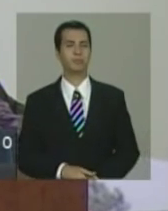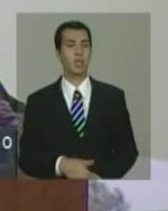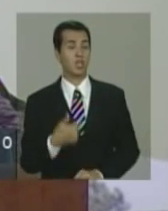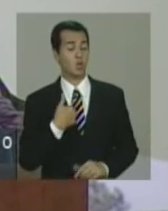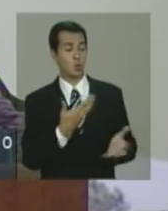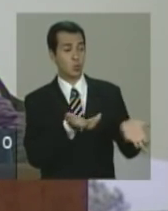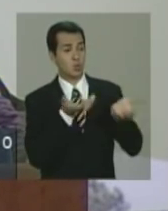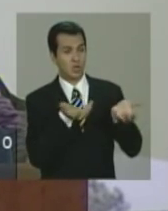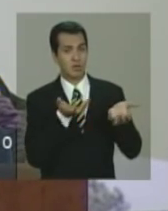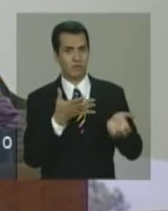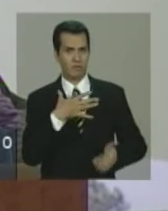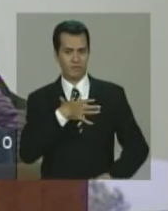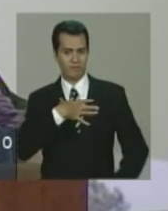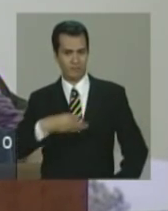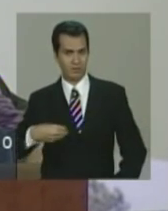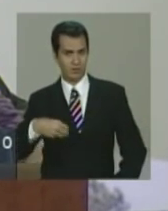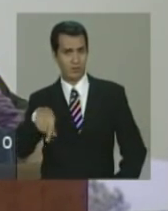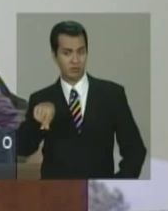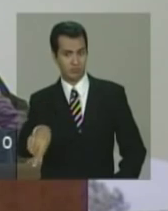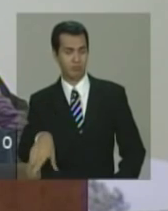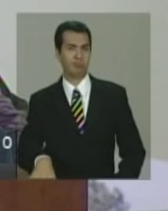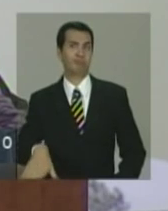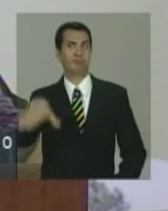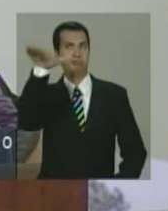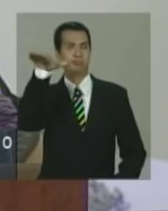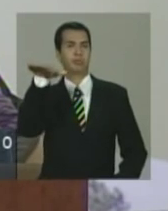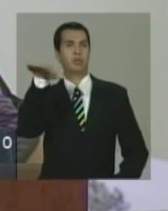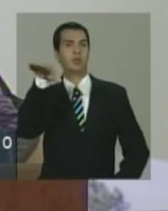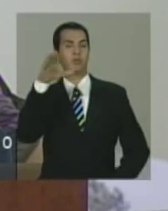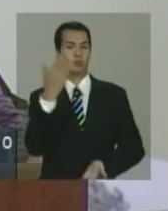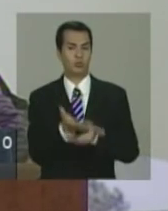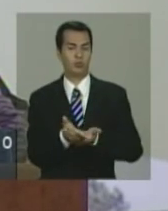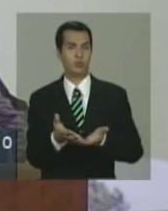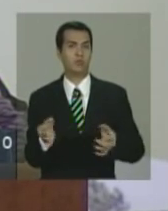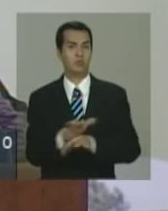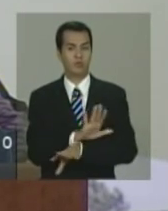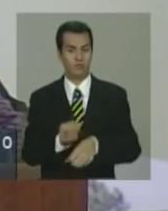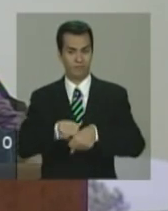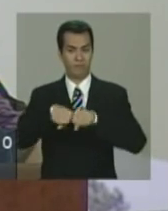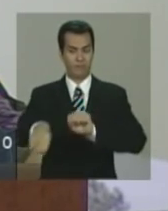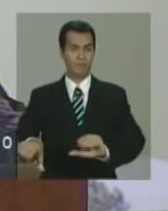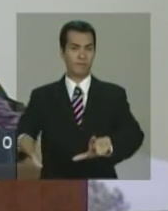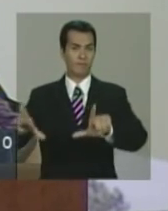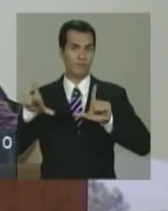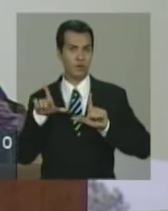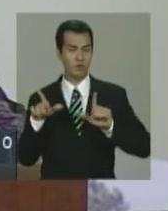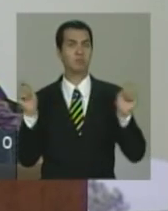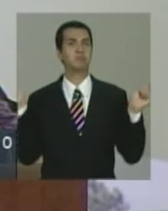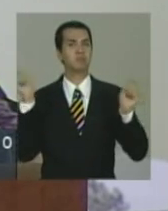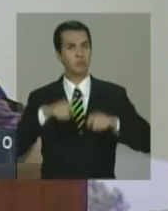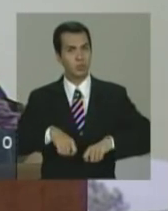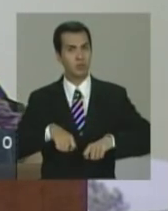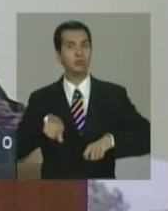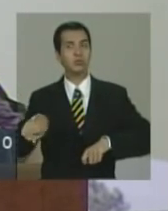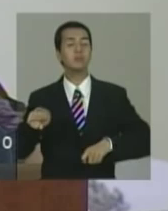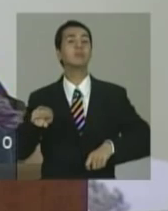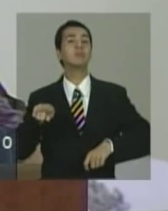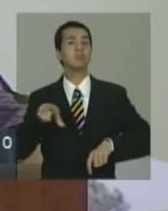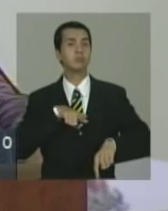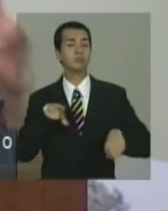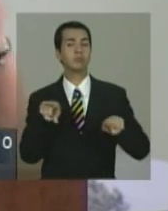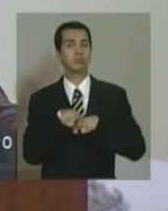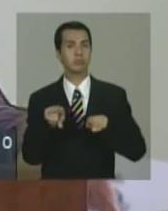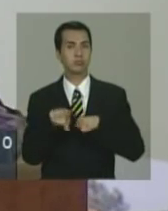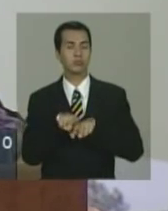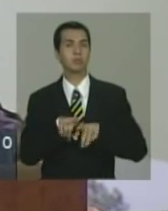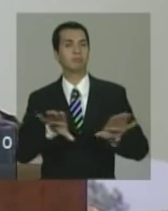quero que meu filho se forme e se transforme no grande incentivador para